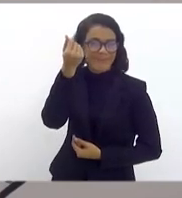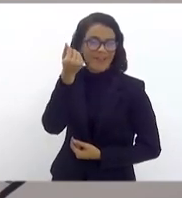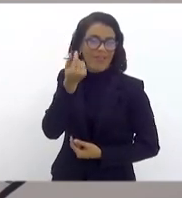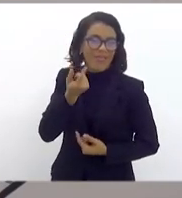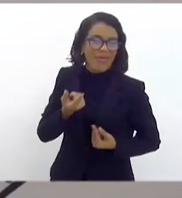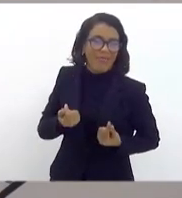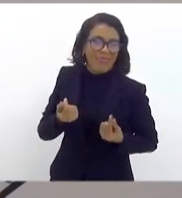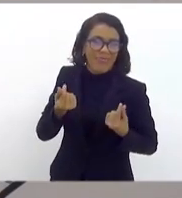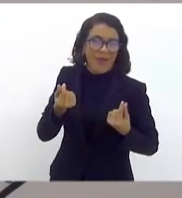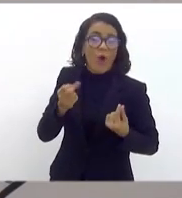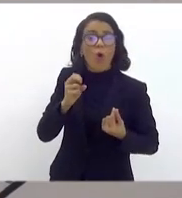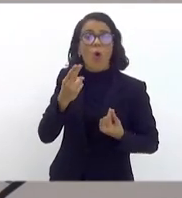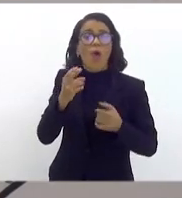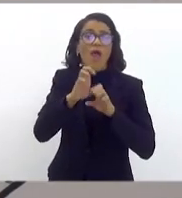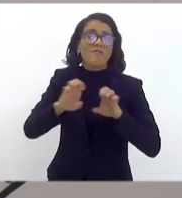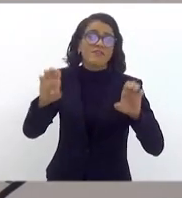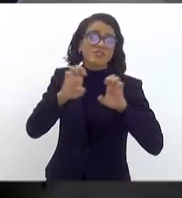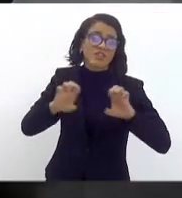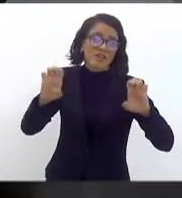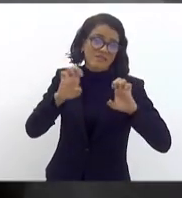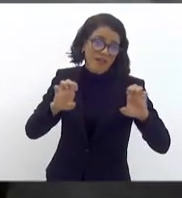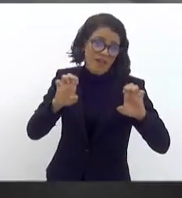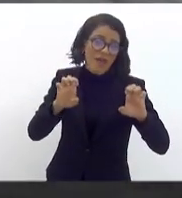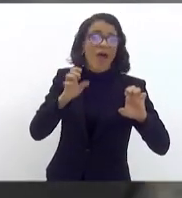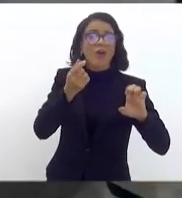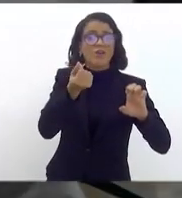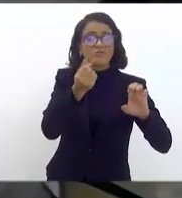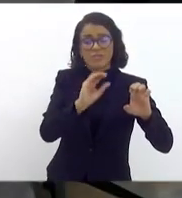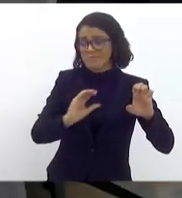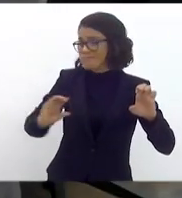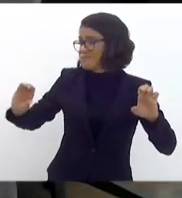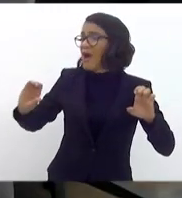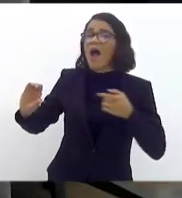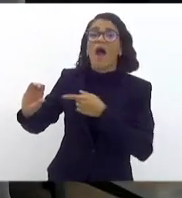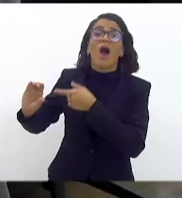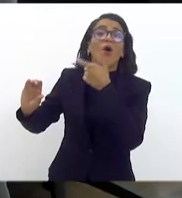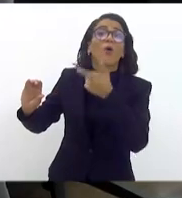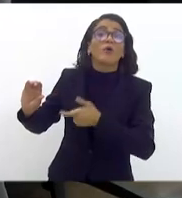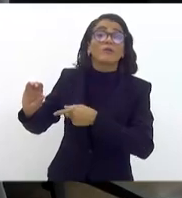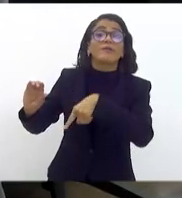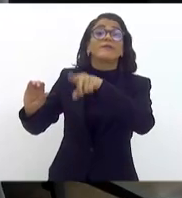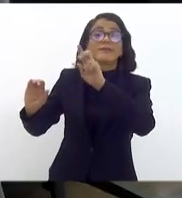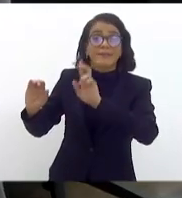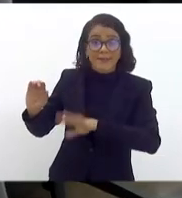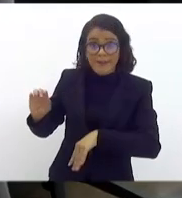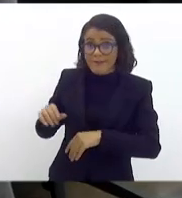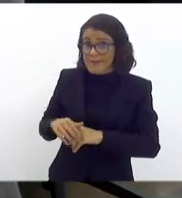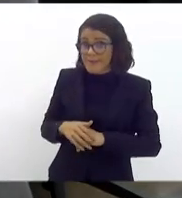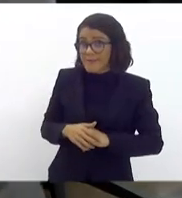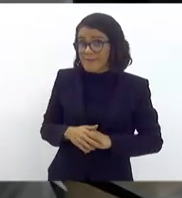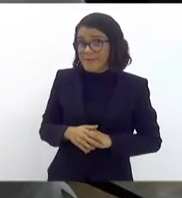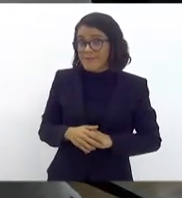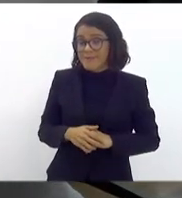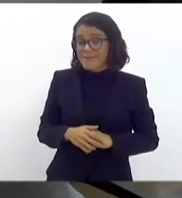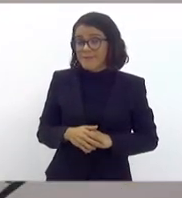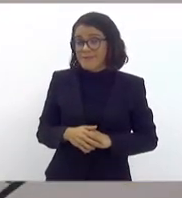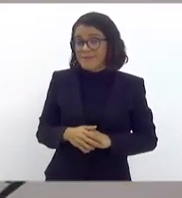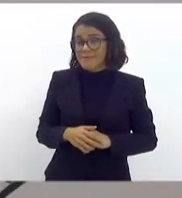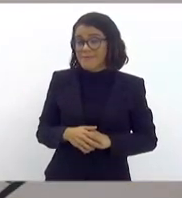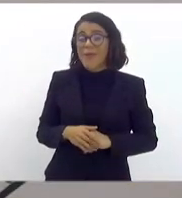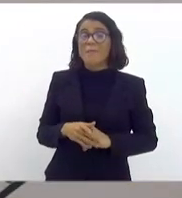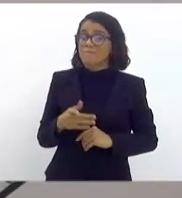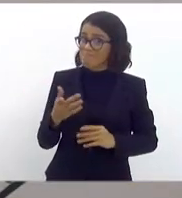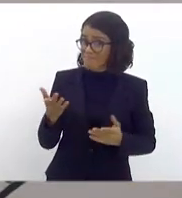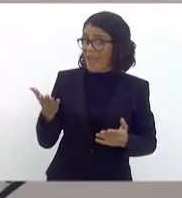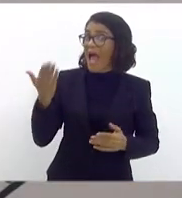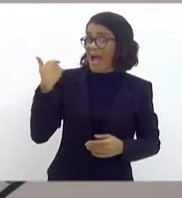apenas evangelizar. Este valor é redistribuído. Pois é. Para onde? Para quem? E quantos se nenhum... Você se mudou, mas